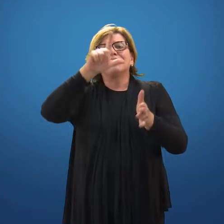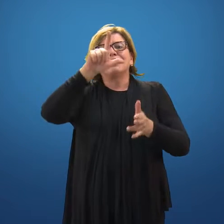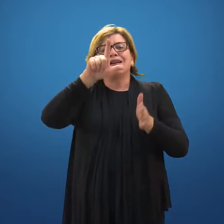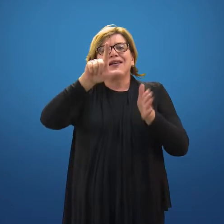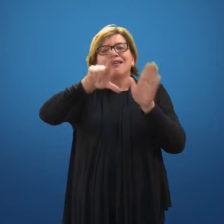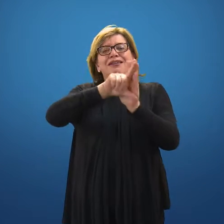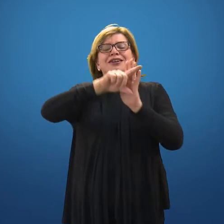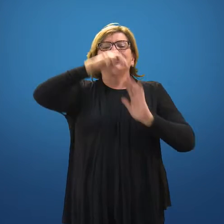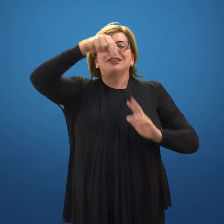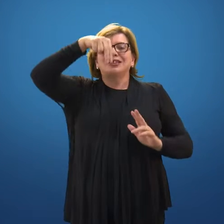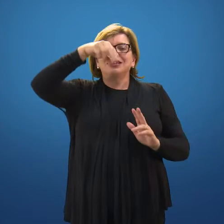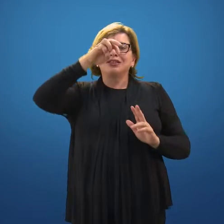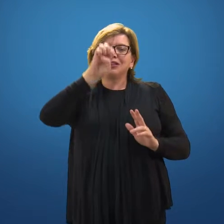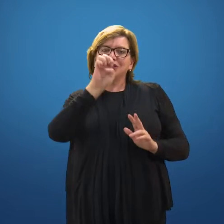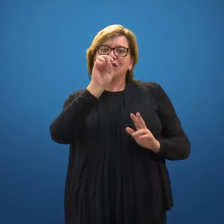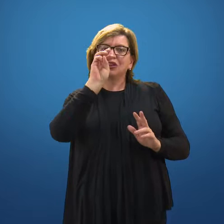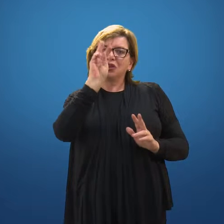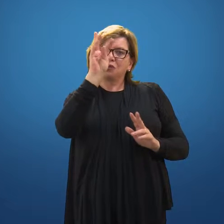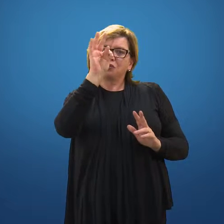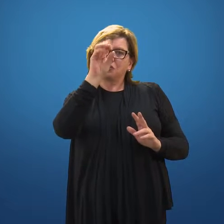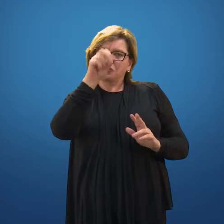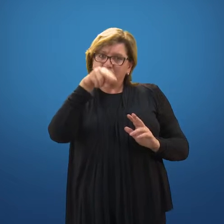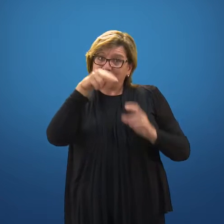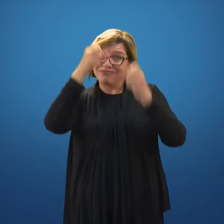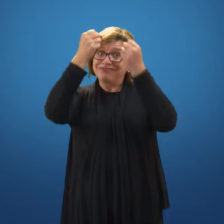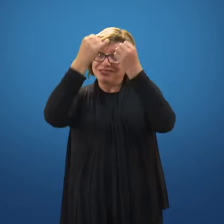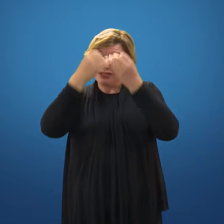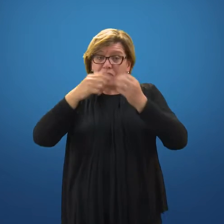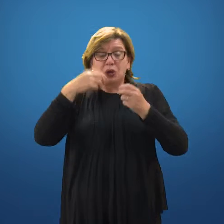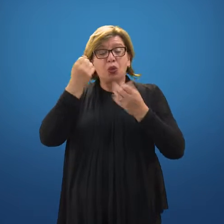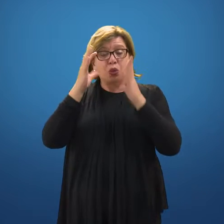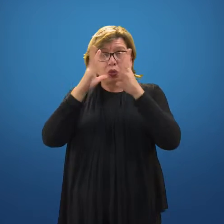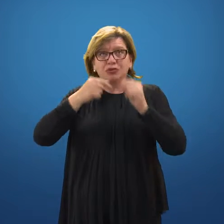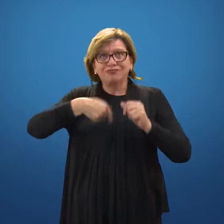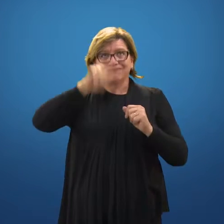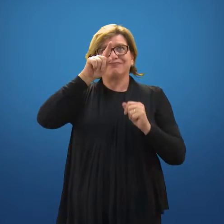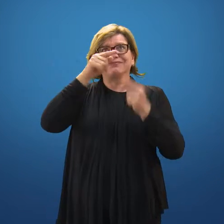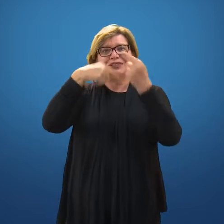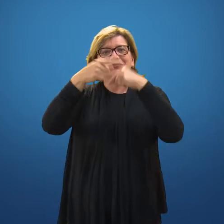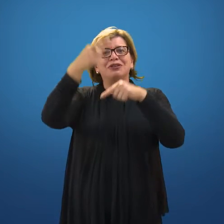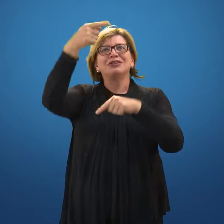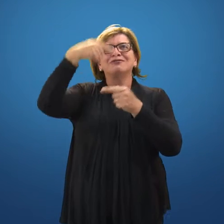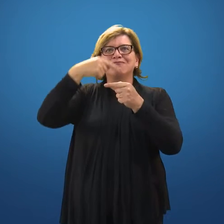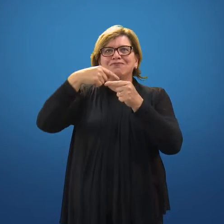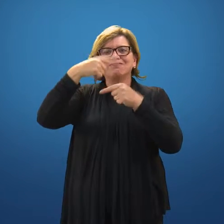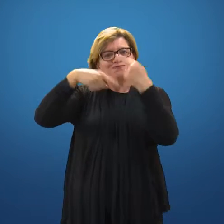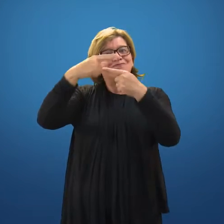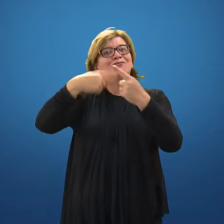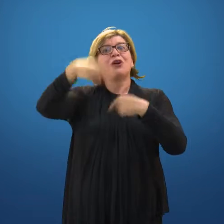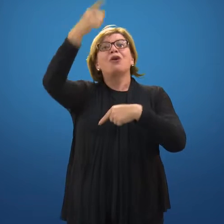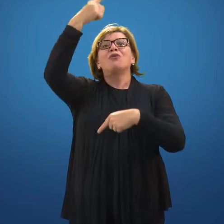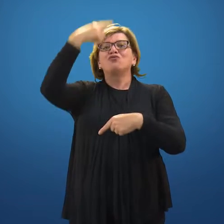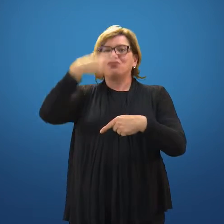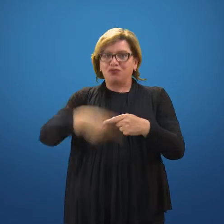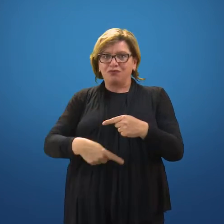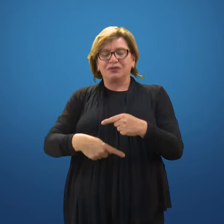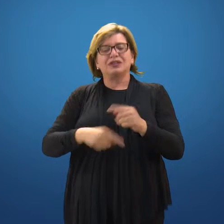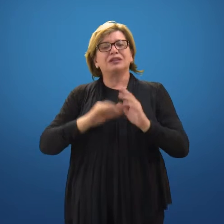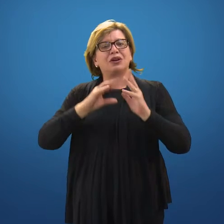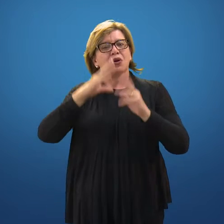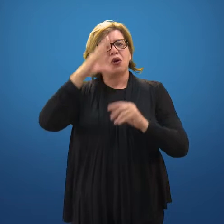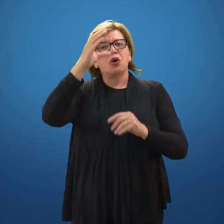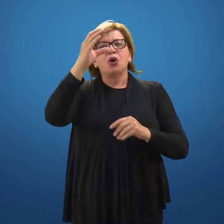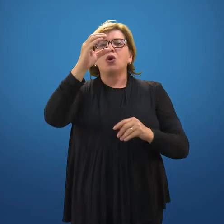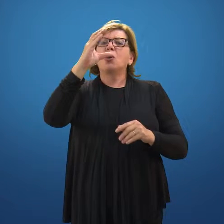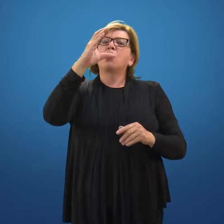que diz que é a lei da gravidade. Tudo que sobe, desce. Assim, Comte dizia que assim